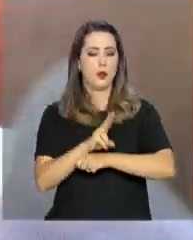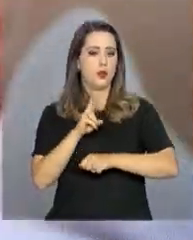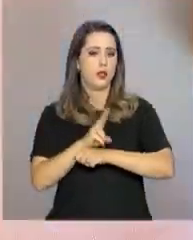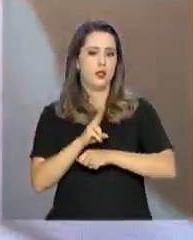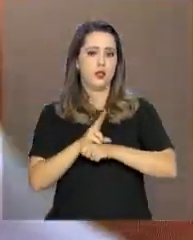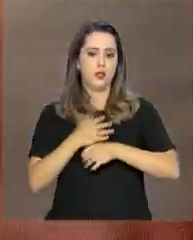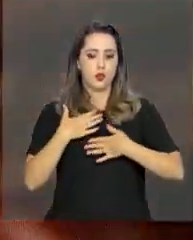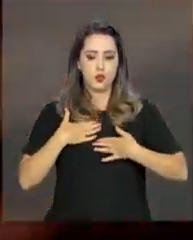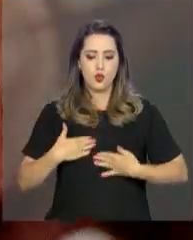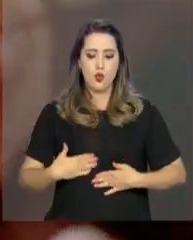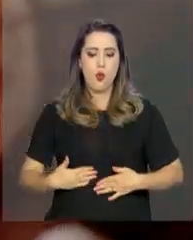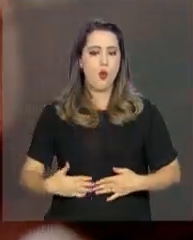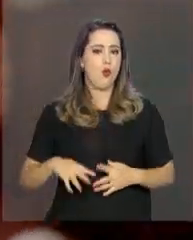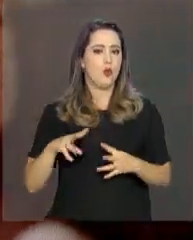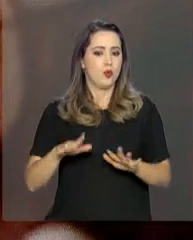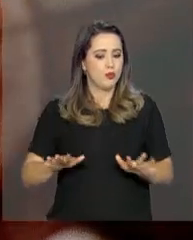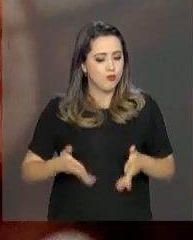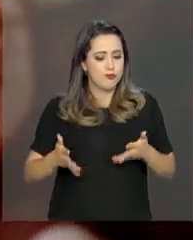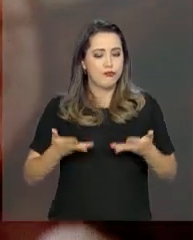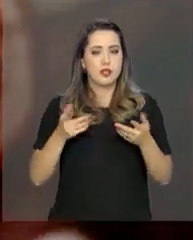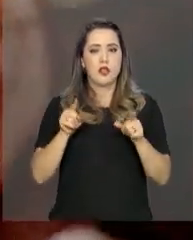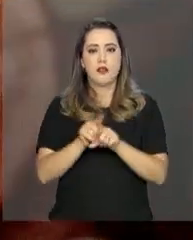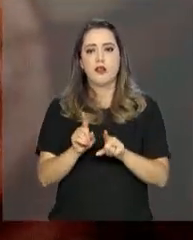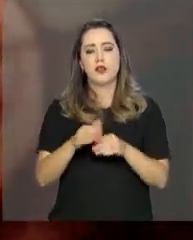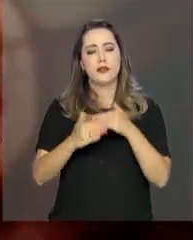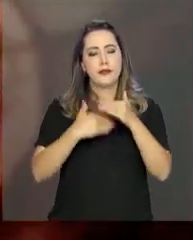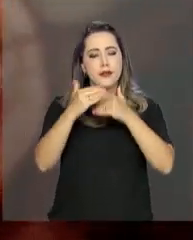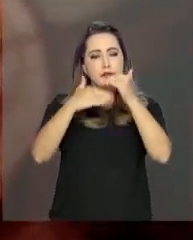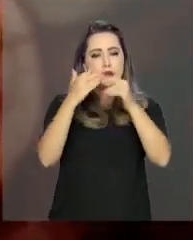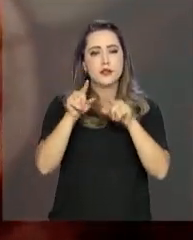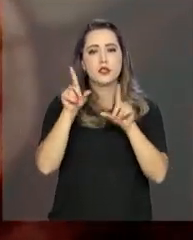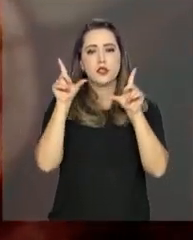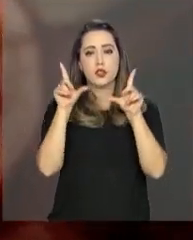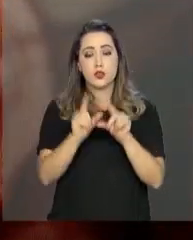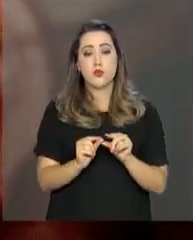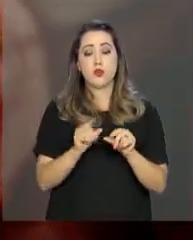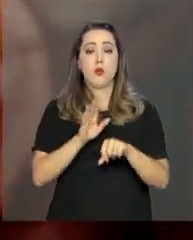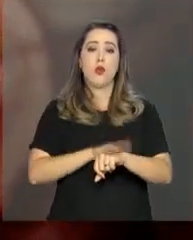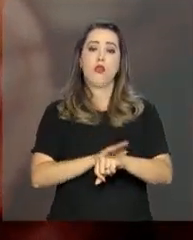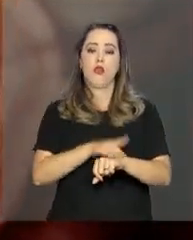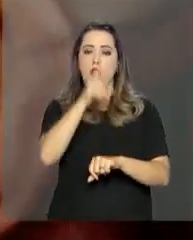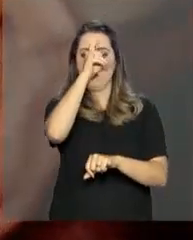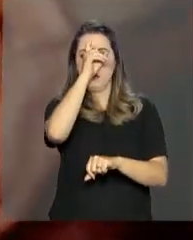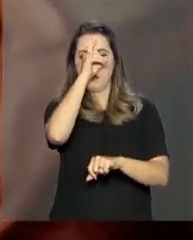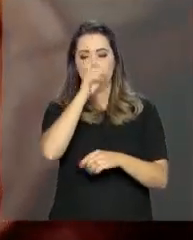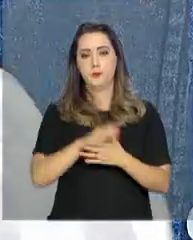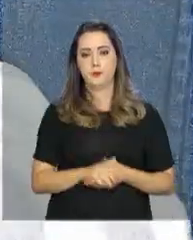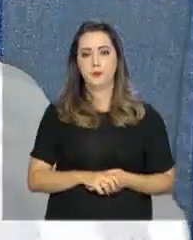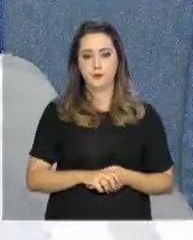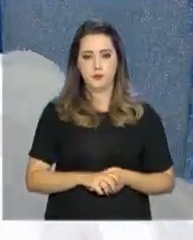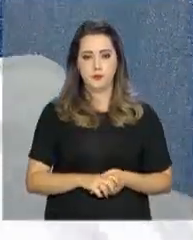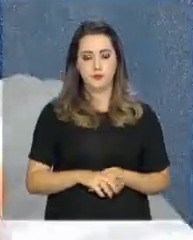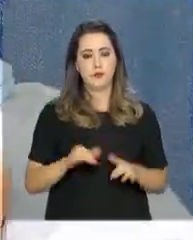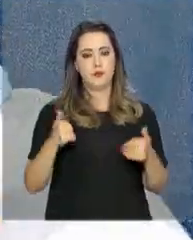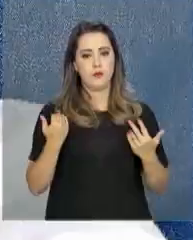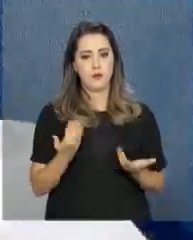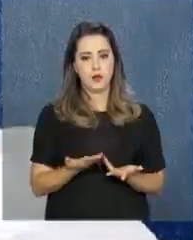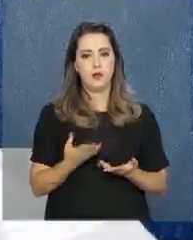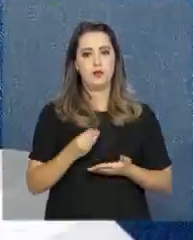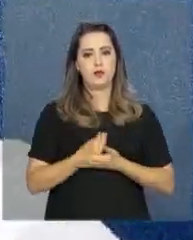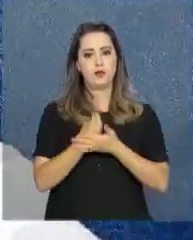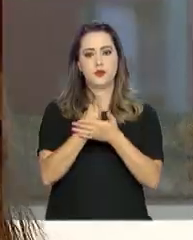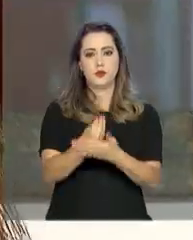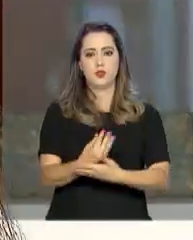um sistema imunológico estimulado, além de reduzir o tempo de internação de prematuros. Por isso, além